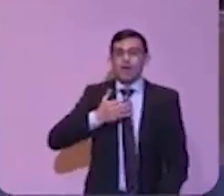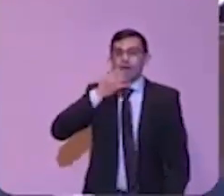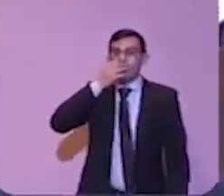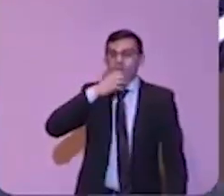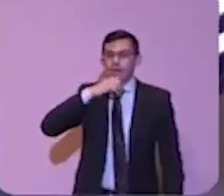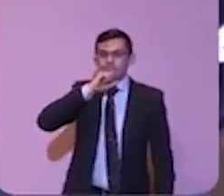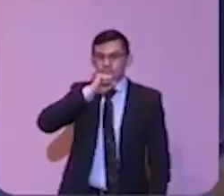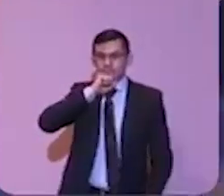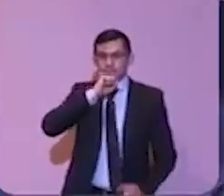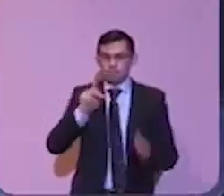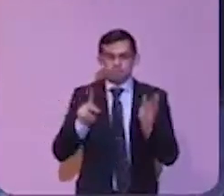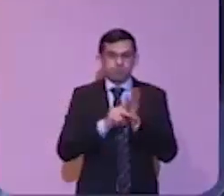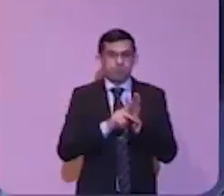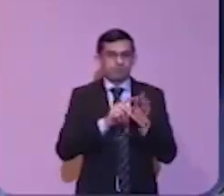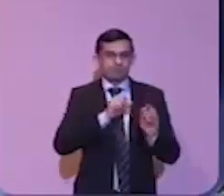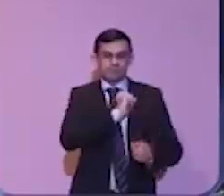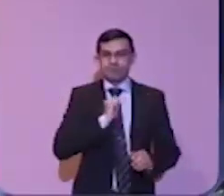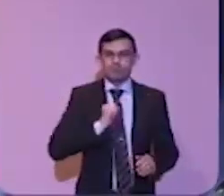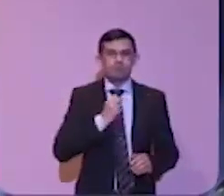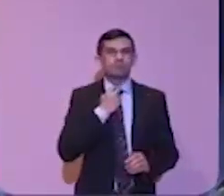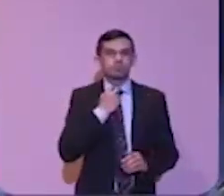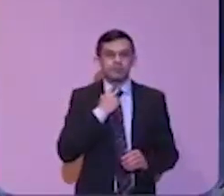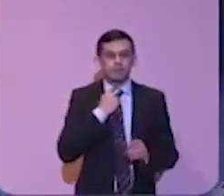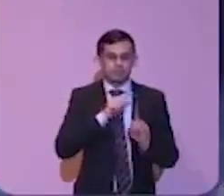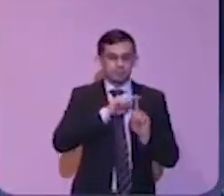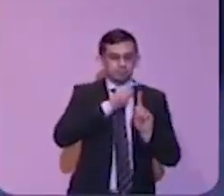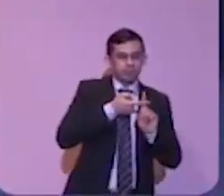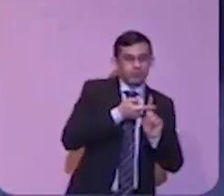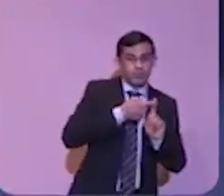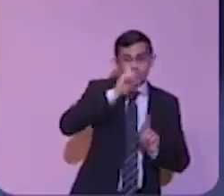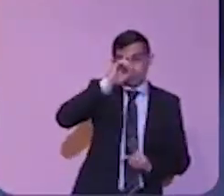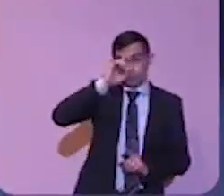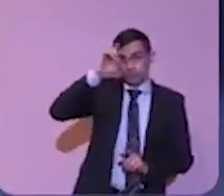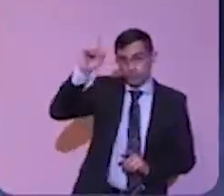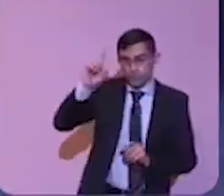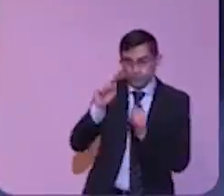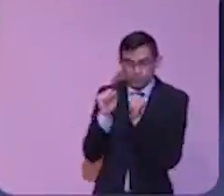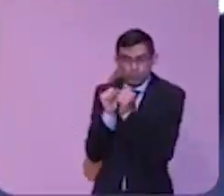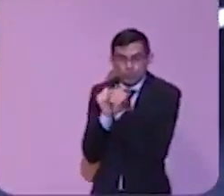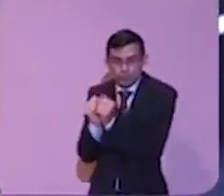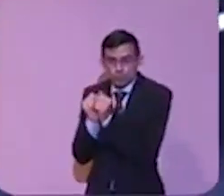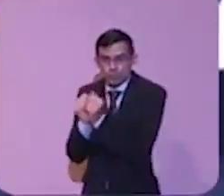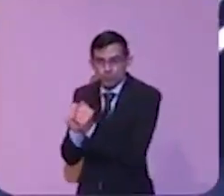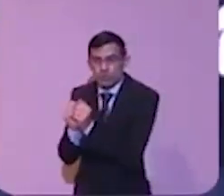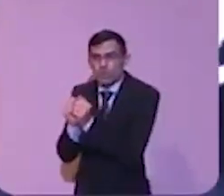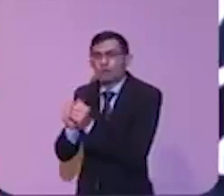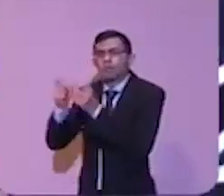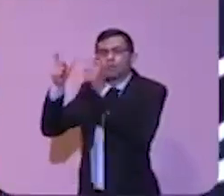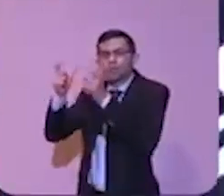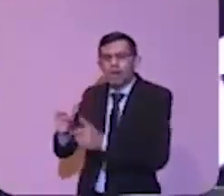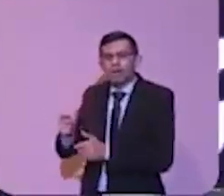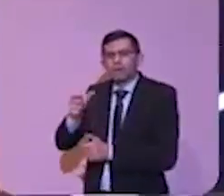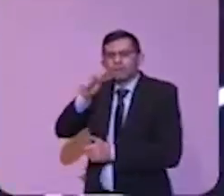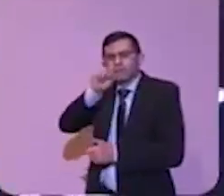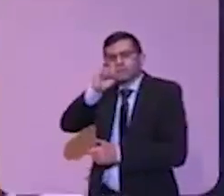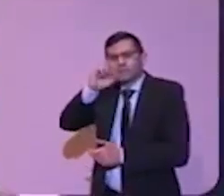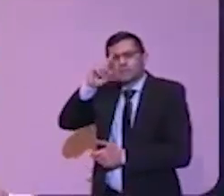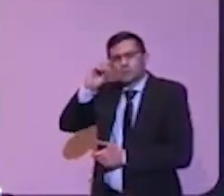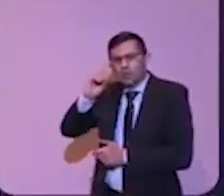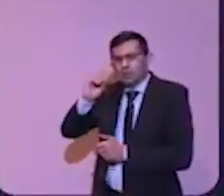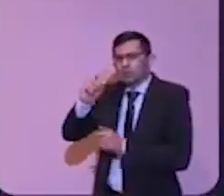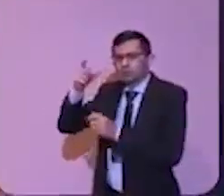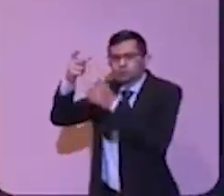Samuel não podia ter filhos. Então, um dia, ela, acompanhando o seu esposo até Siló, vai até o lugar